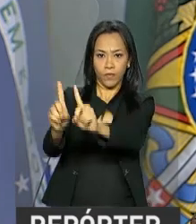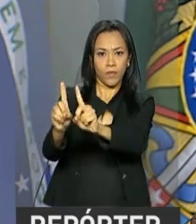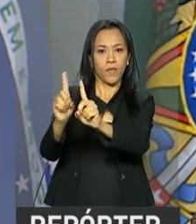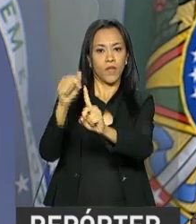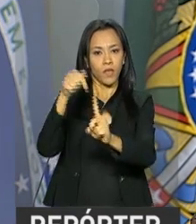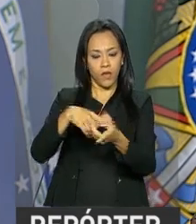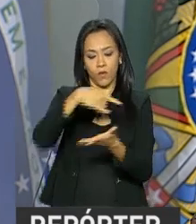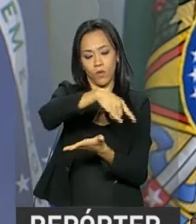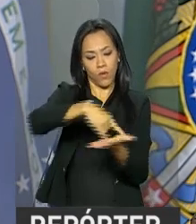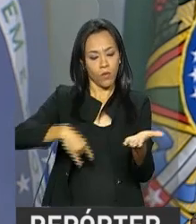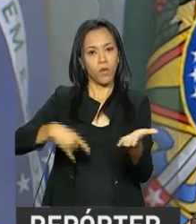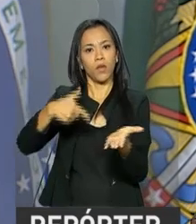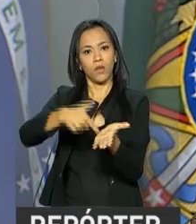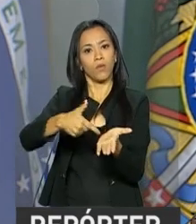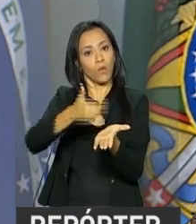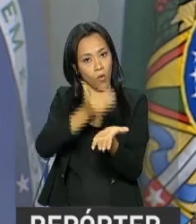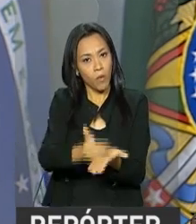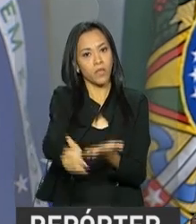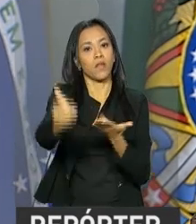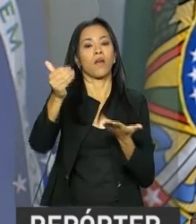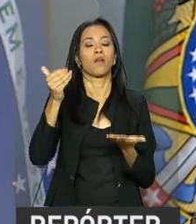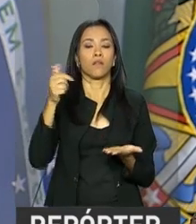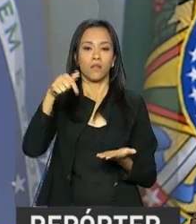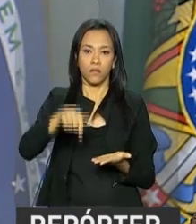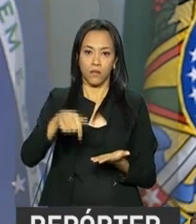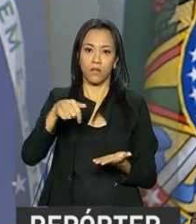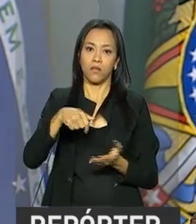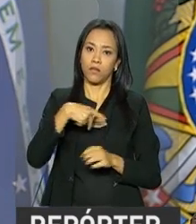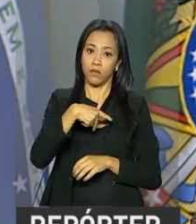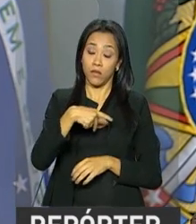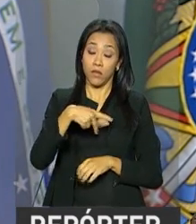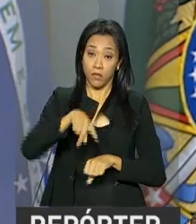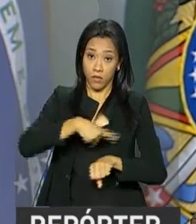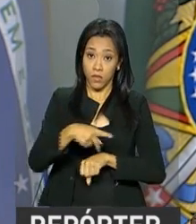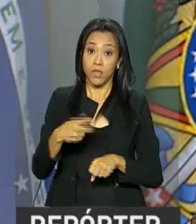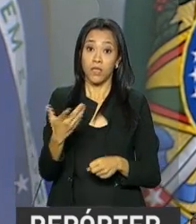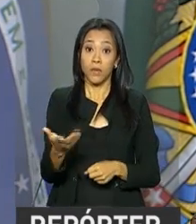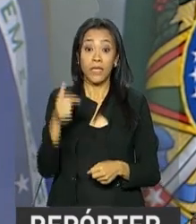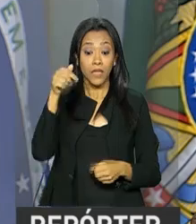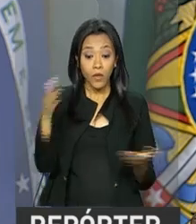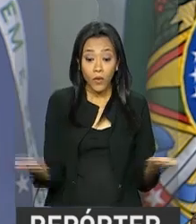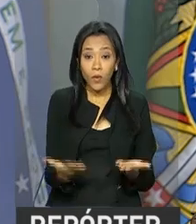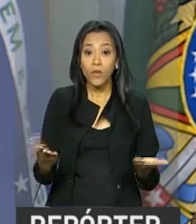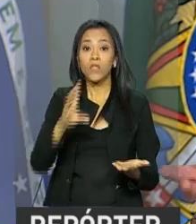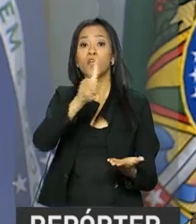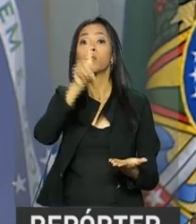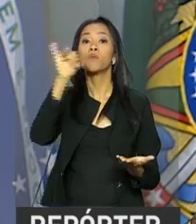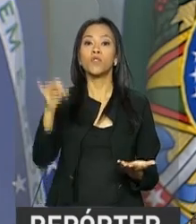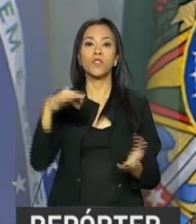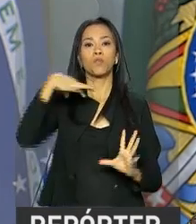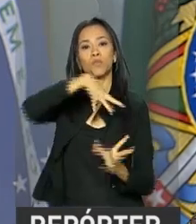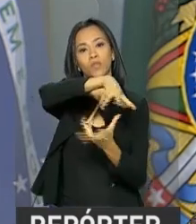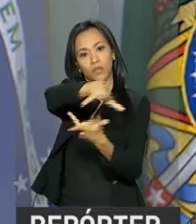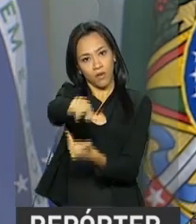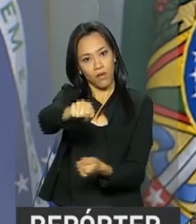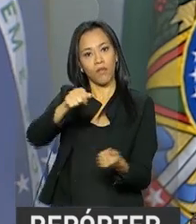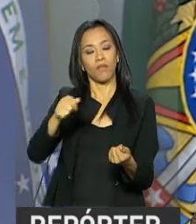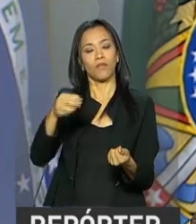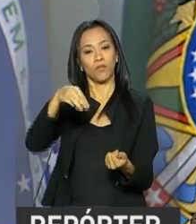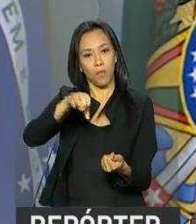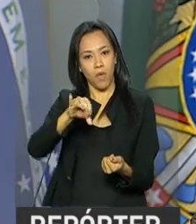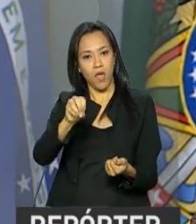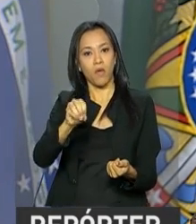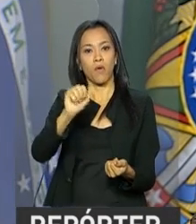em vigor o quanto antes e neste dia mundial do meio ambiente né é com profundo